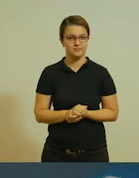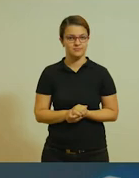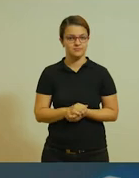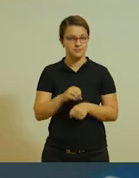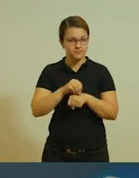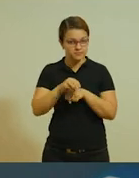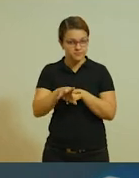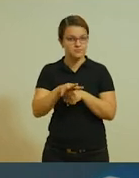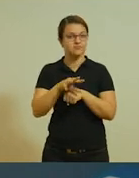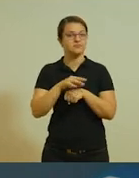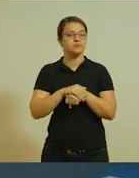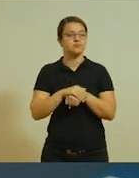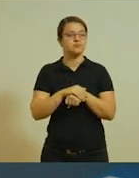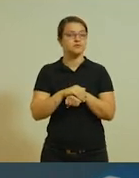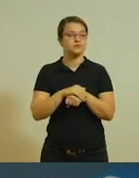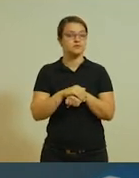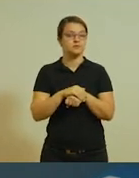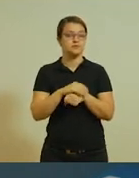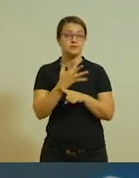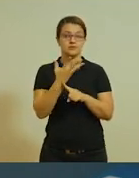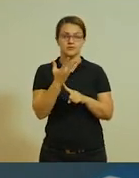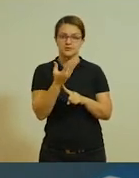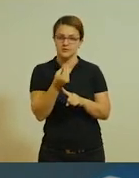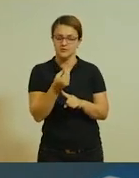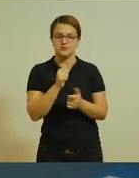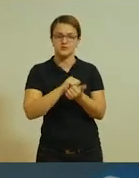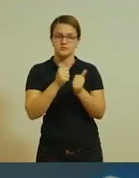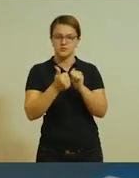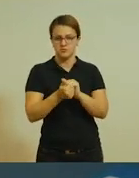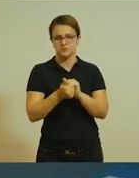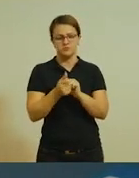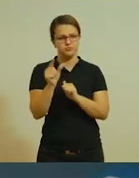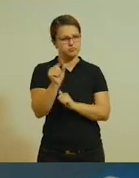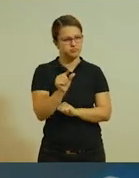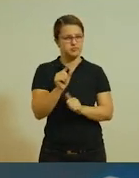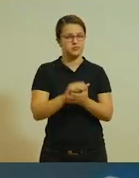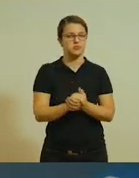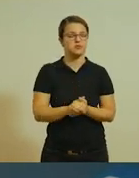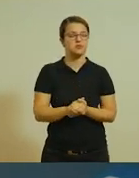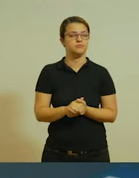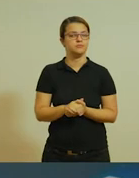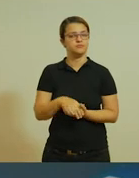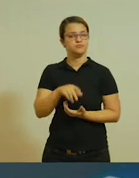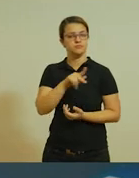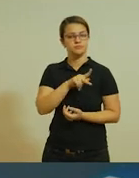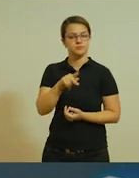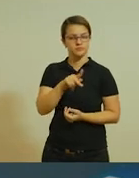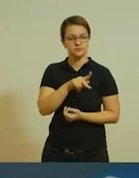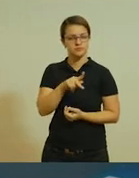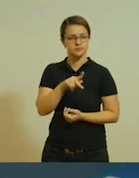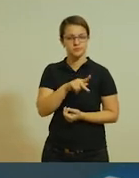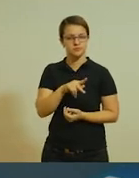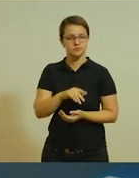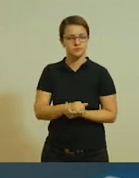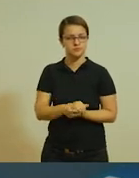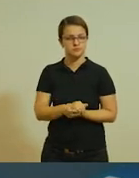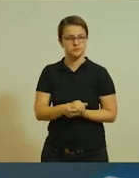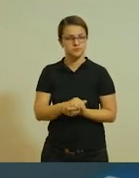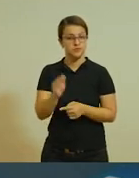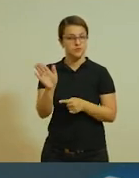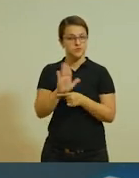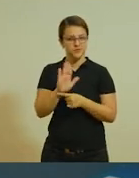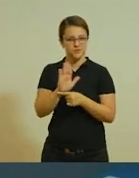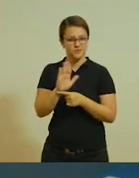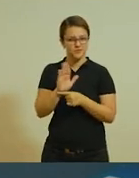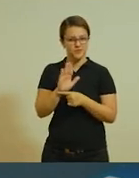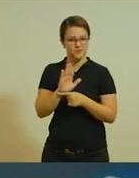de arte, ela exige poucas adaptações, né? A professora, inclusive, tem alguns